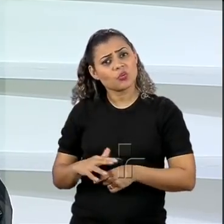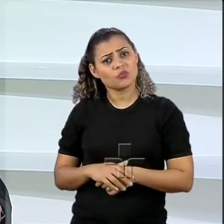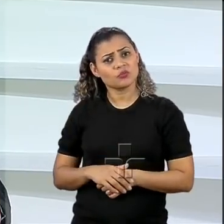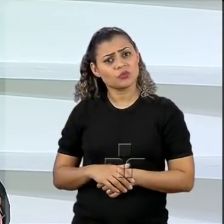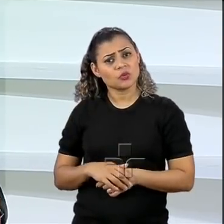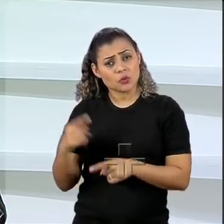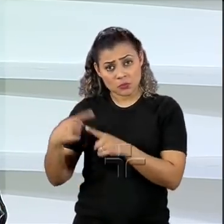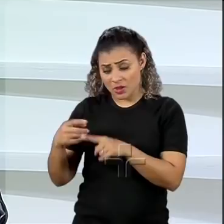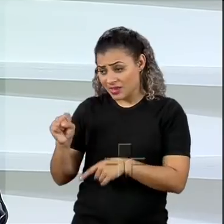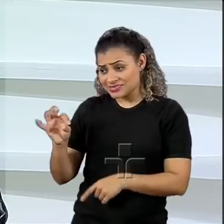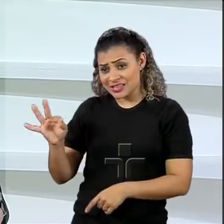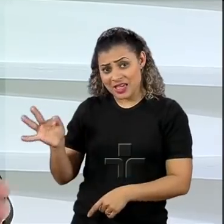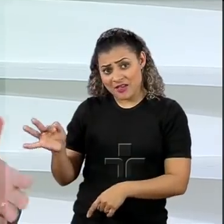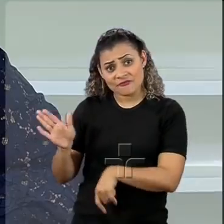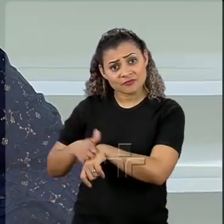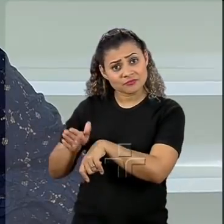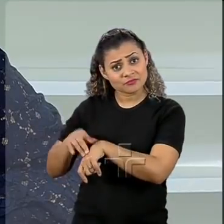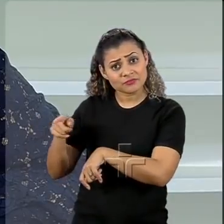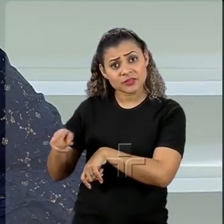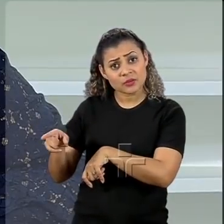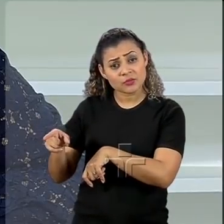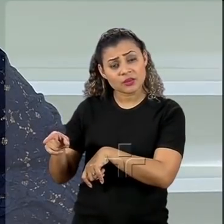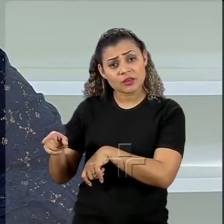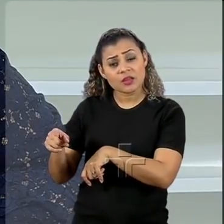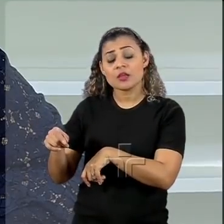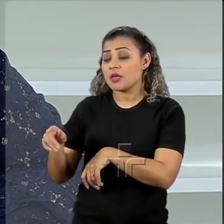porque ela é fruto de uma exortação